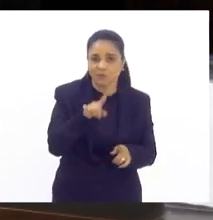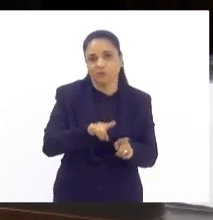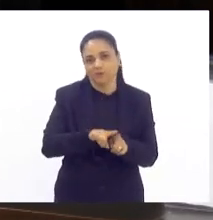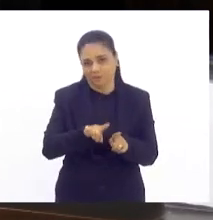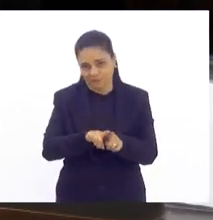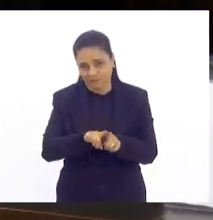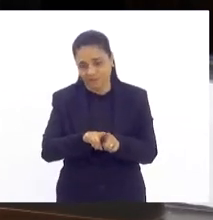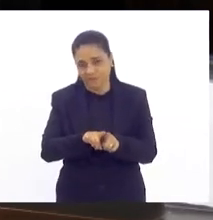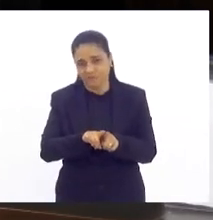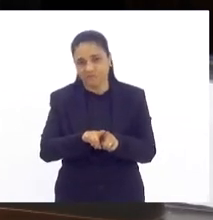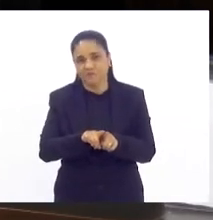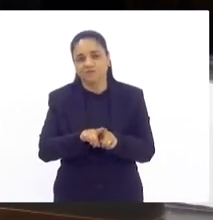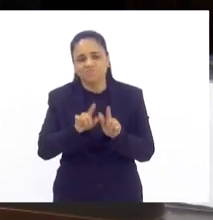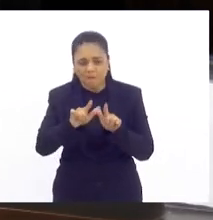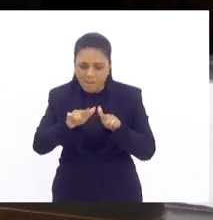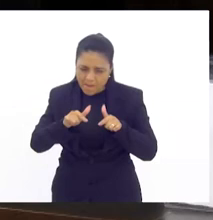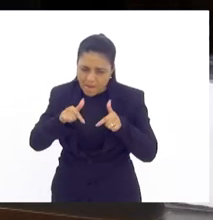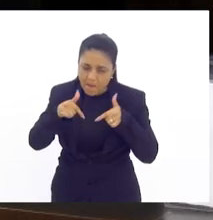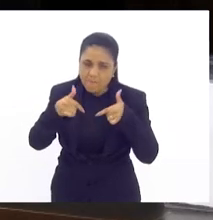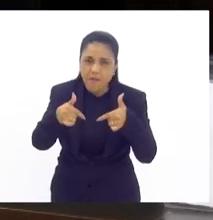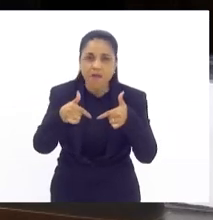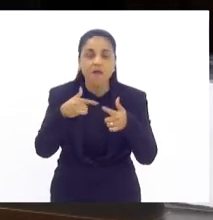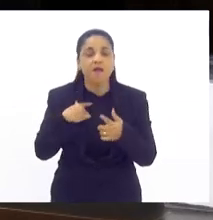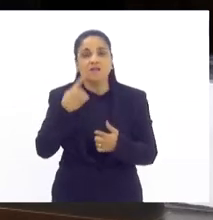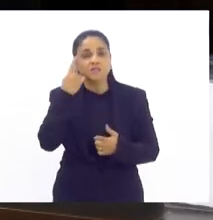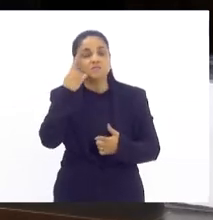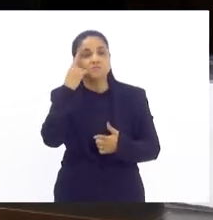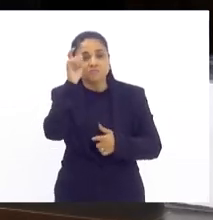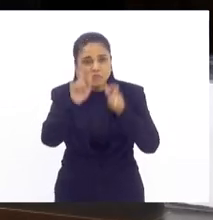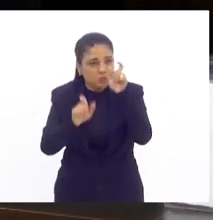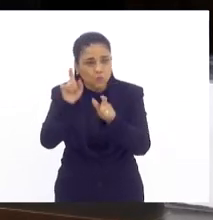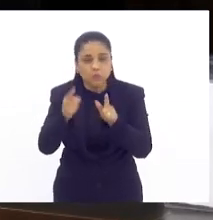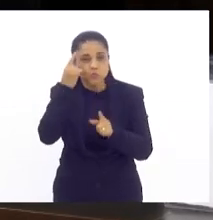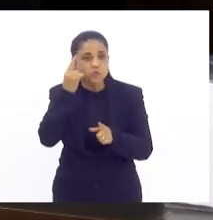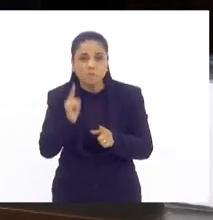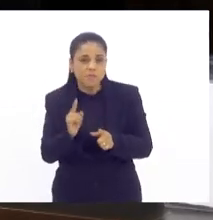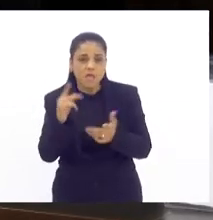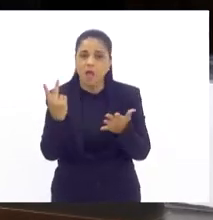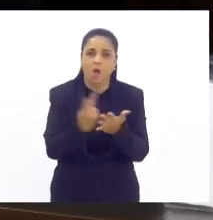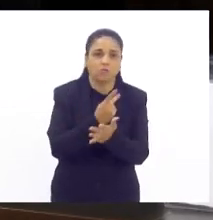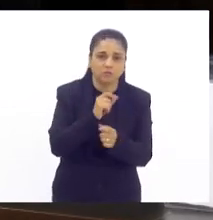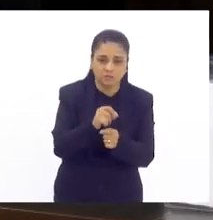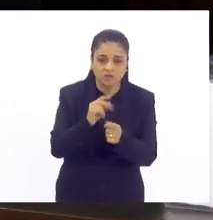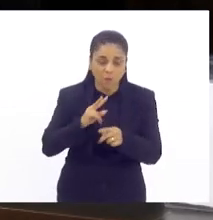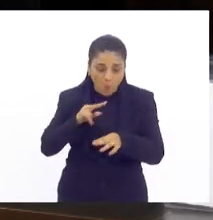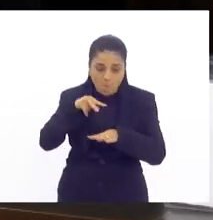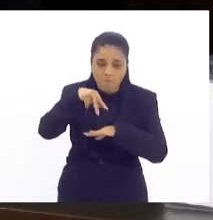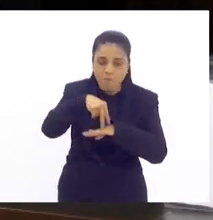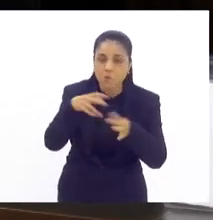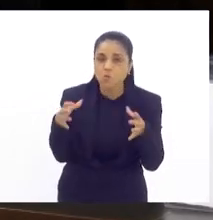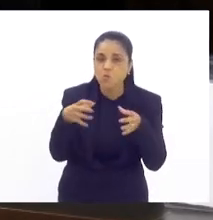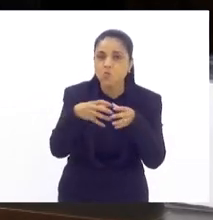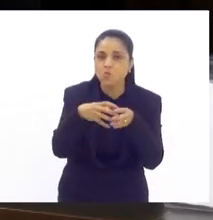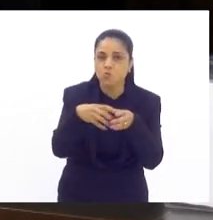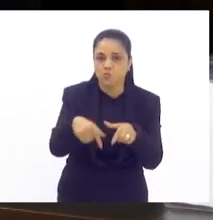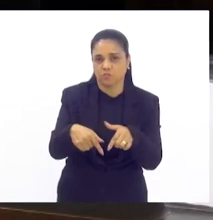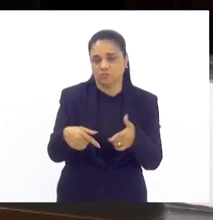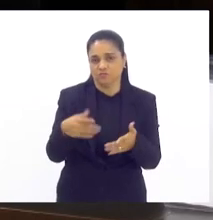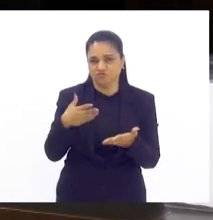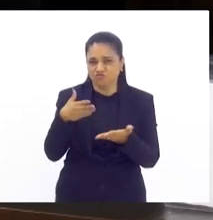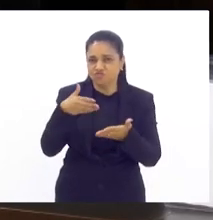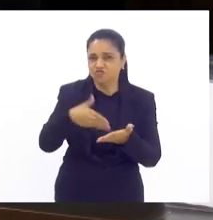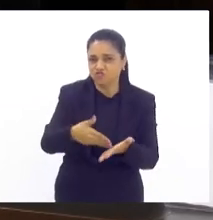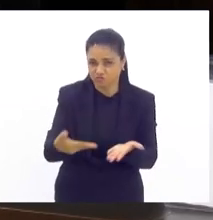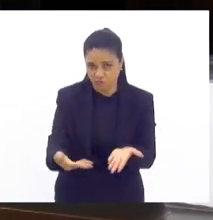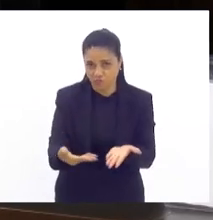estavam sabendo o que ia acontecer, eles foram para o front, foi a primeira equipe a chegar e, com isso, resgatou